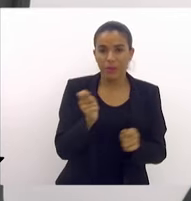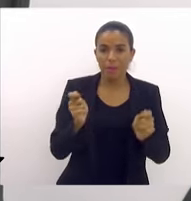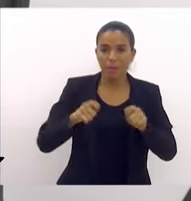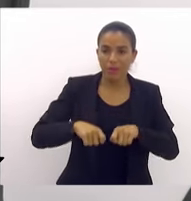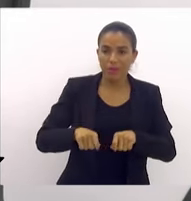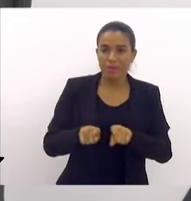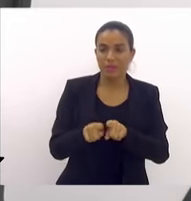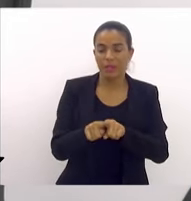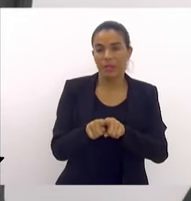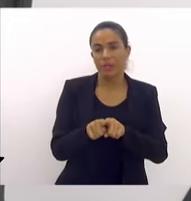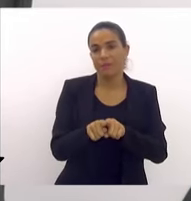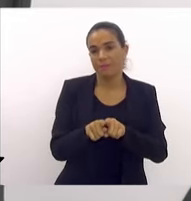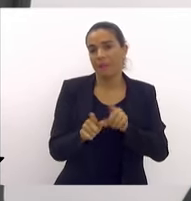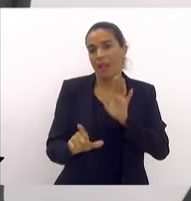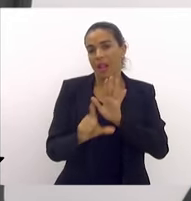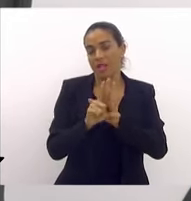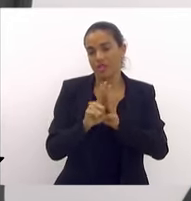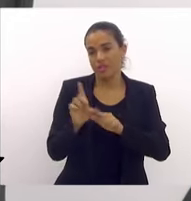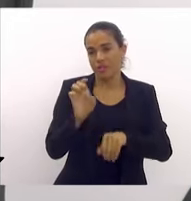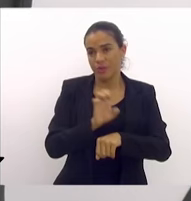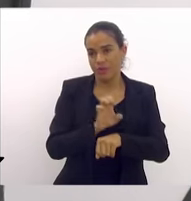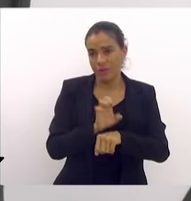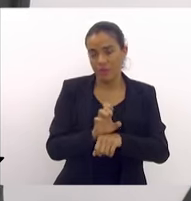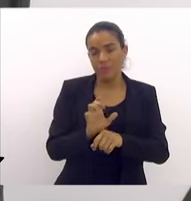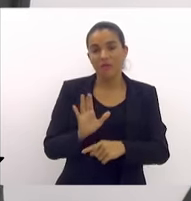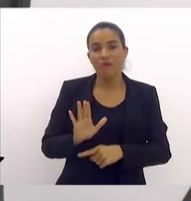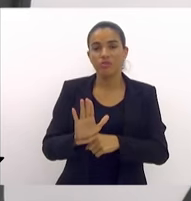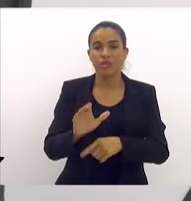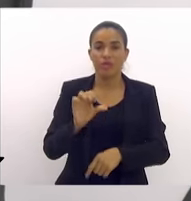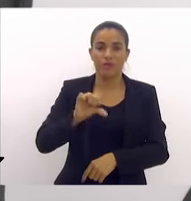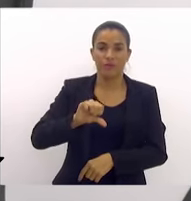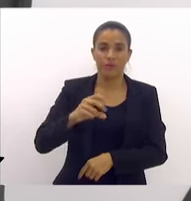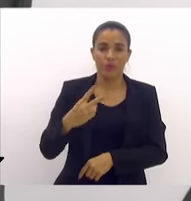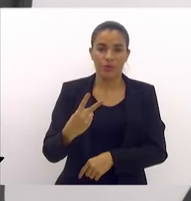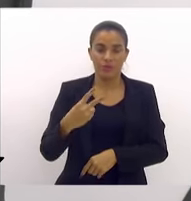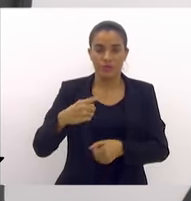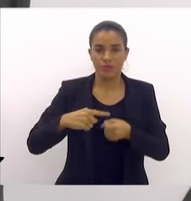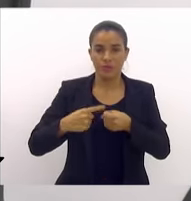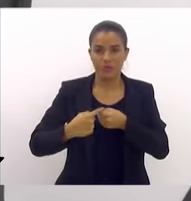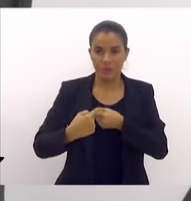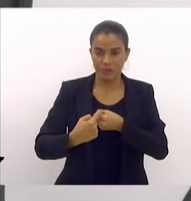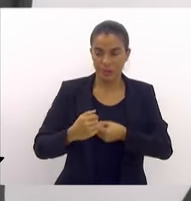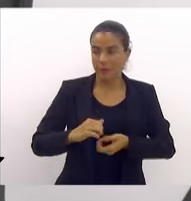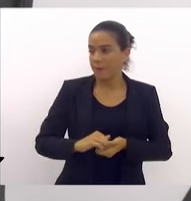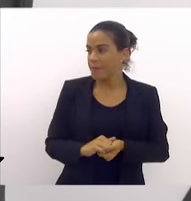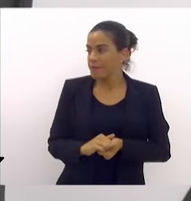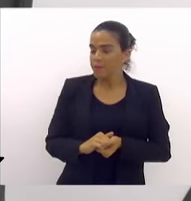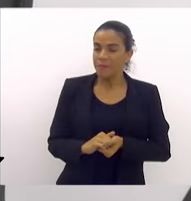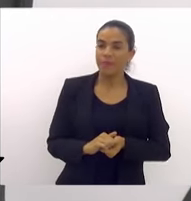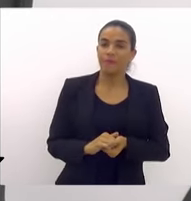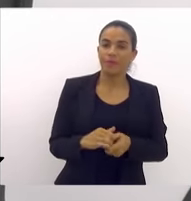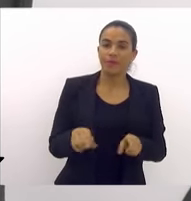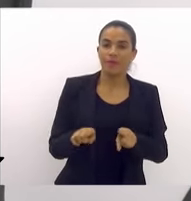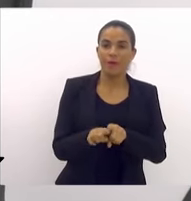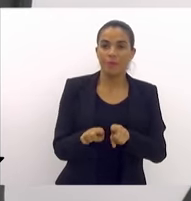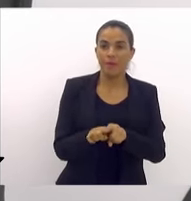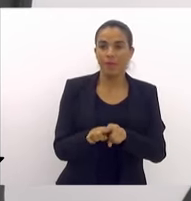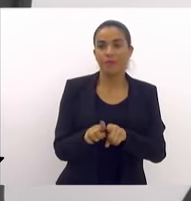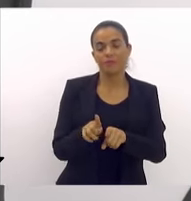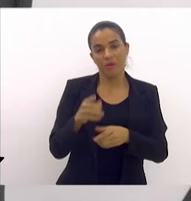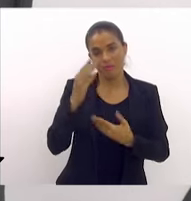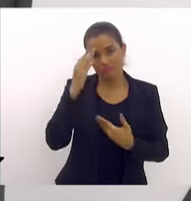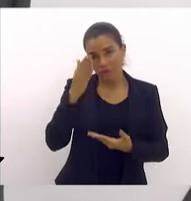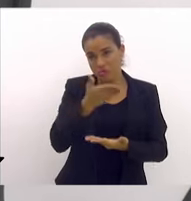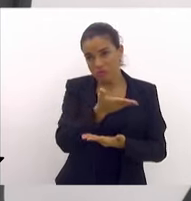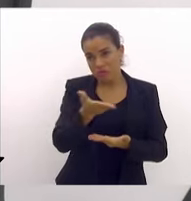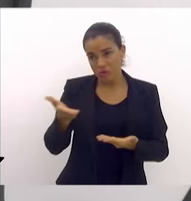lei estadual e que vai servir para os 92 municípios, não só para a capital. Pegando o ensejo da fala do deputado Mink, e tenho certeza que Vossa Excelência são